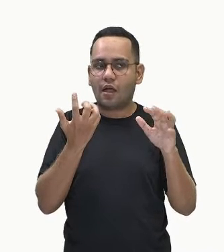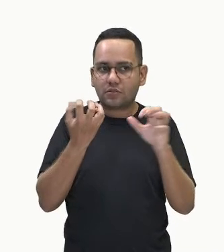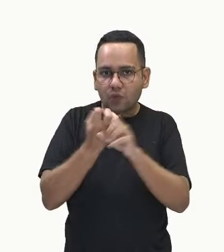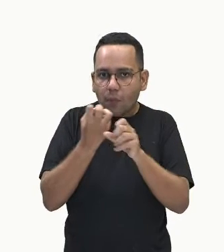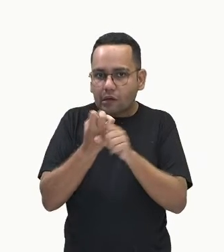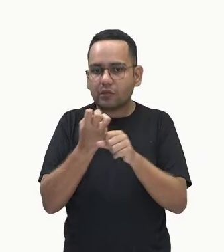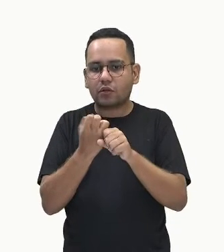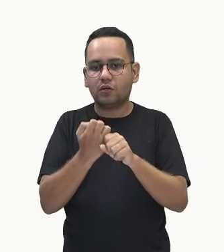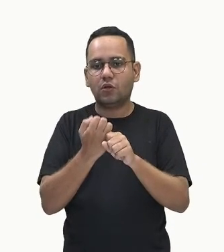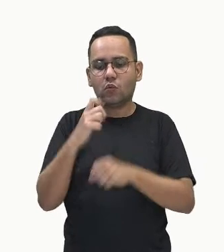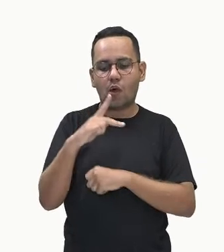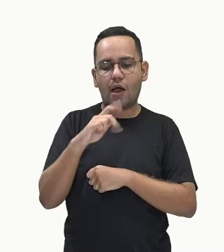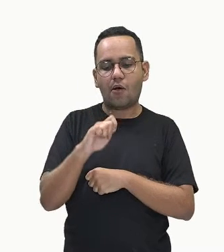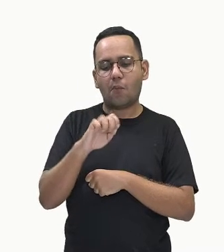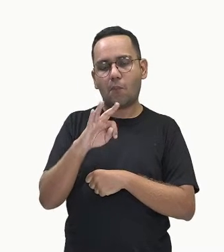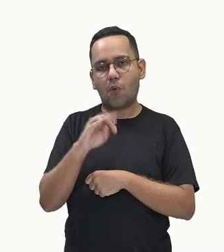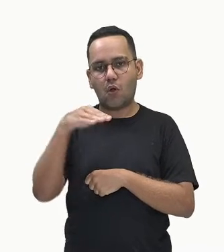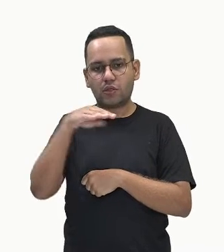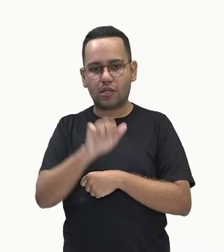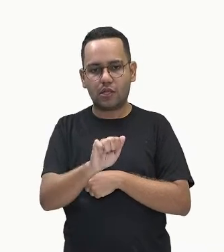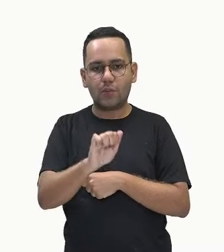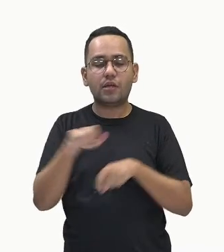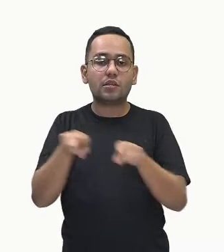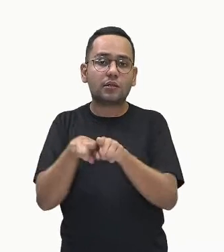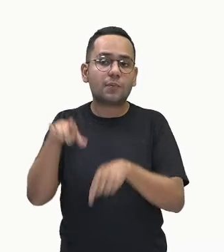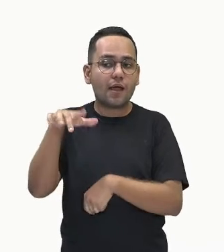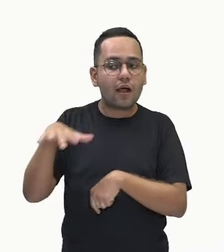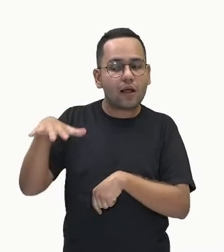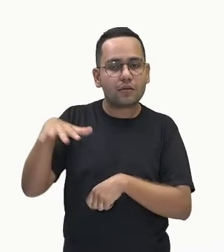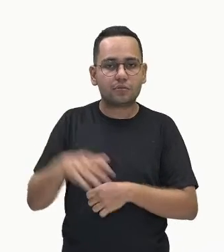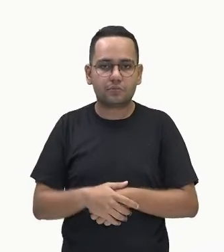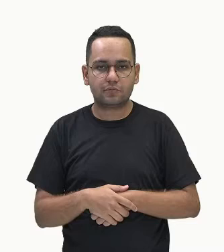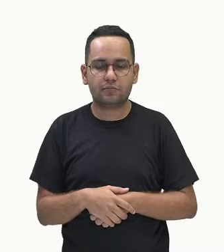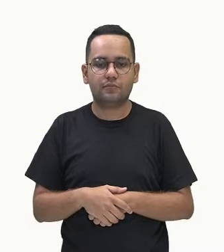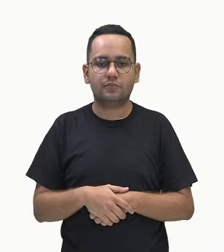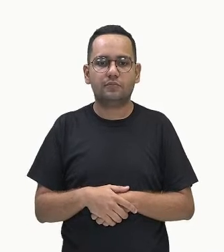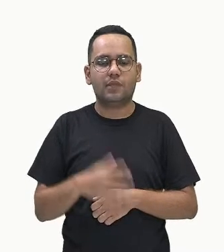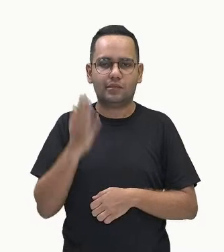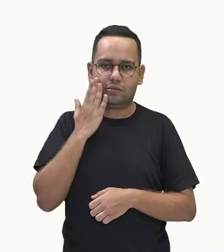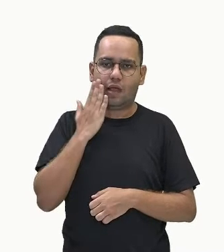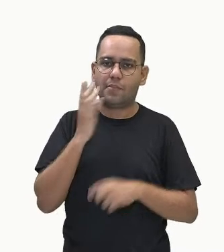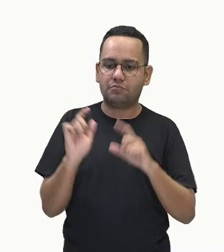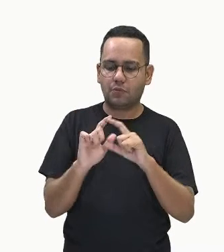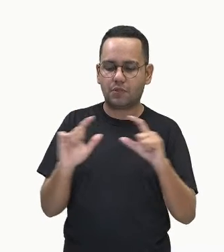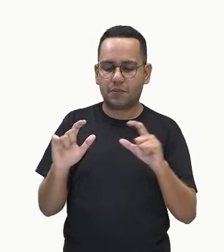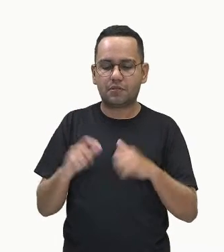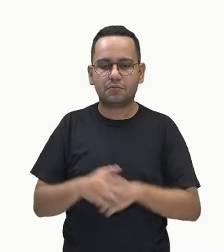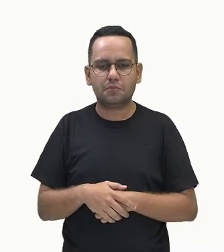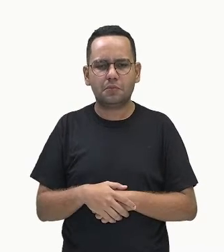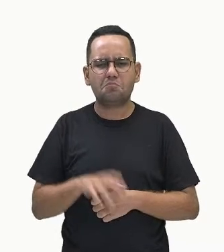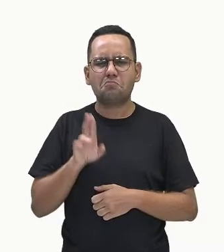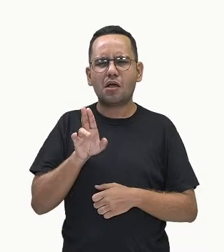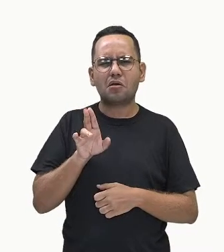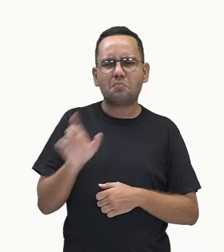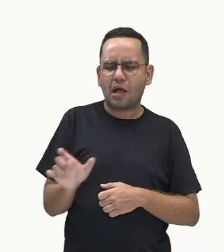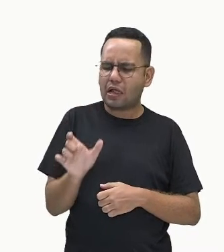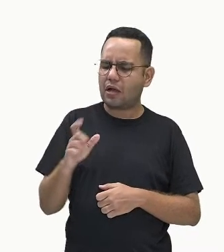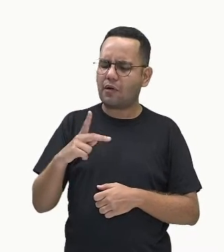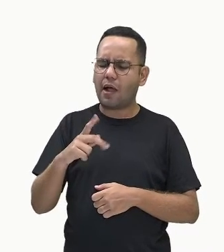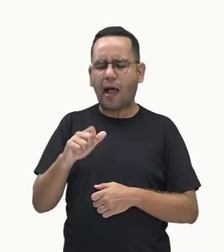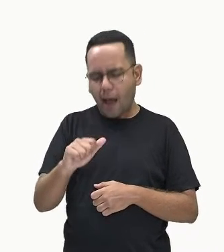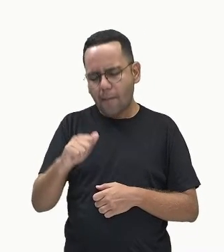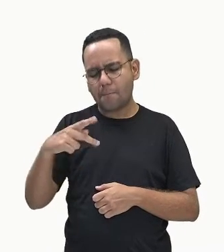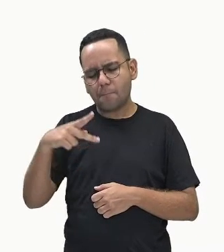com a medida da área. Calma, sabemos que existe uma expressão, mas o que é esse apótema,